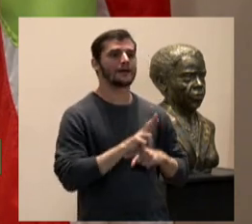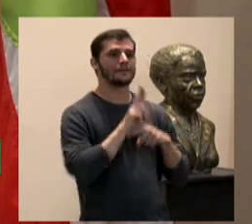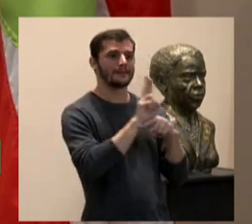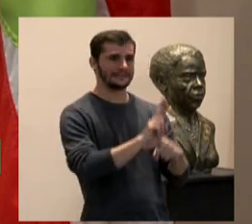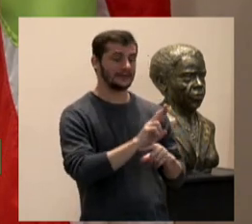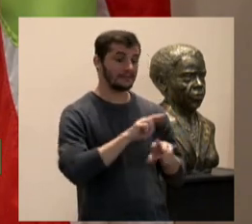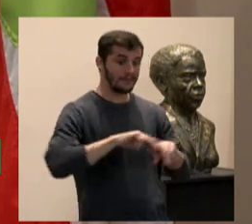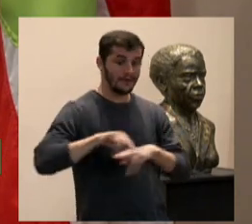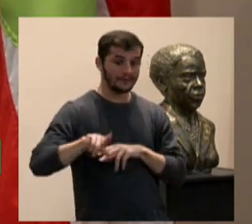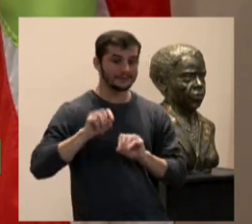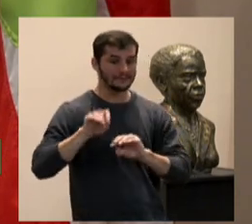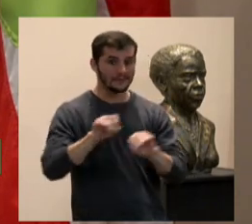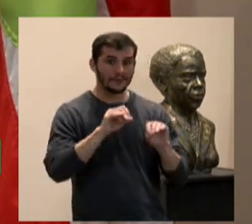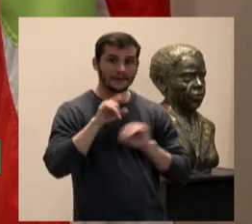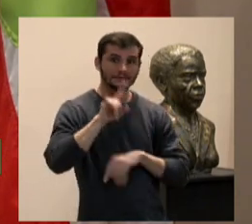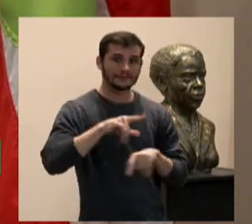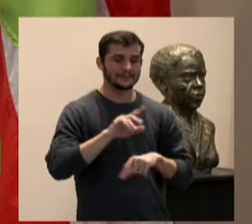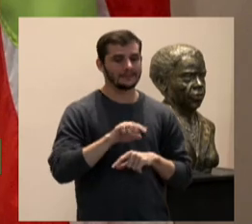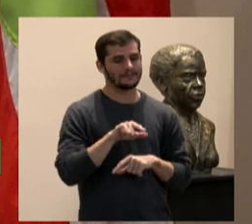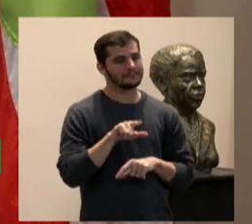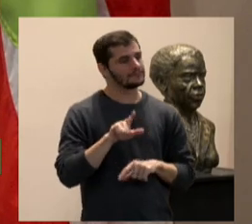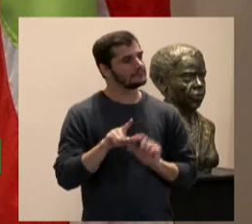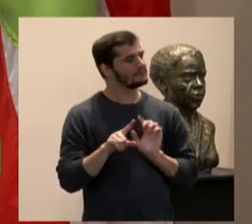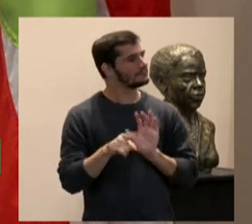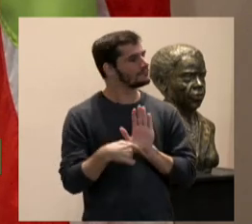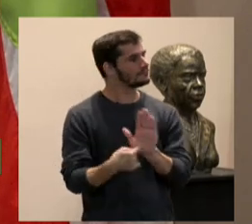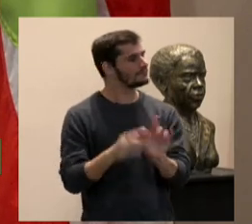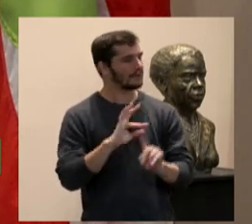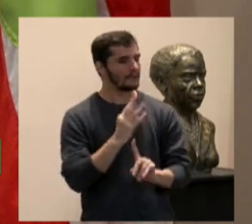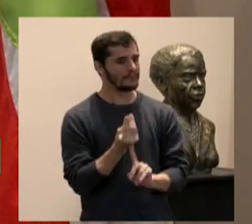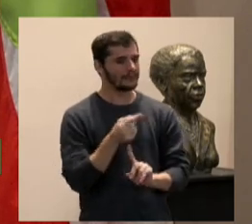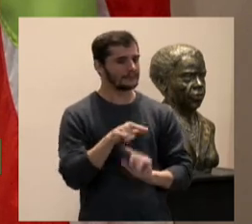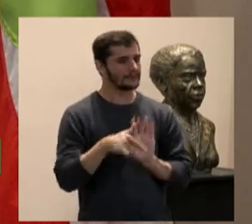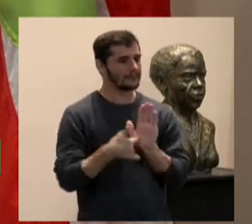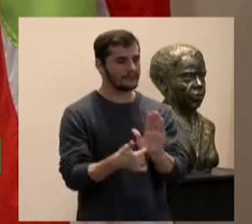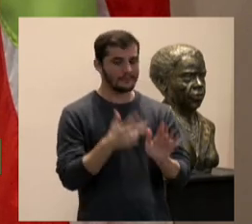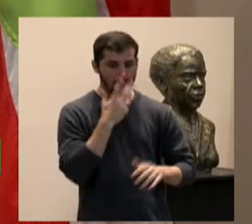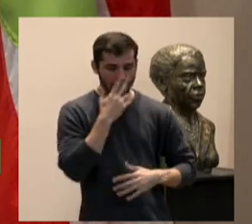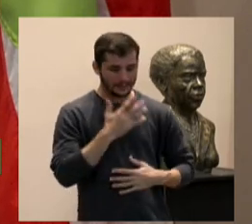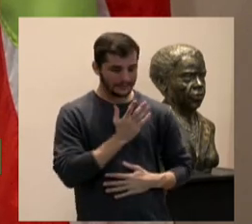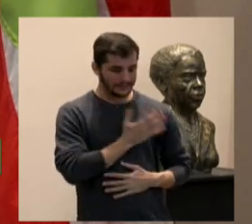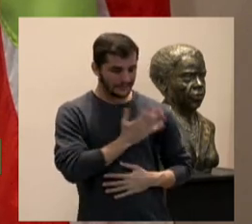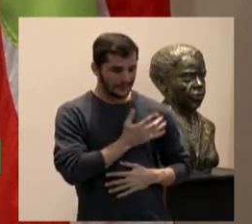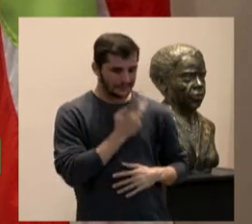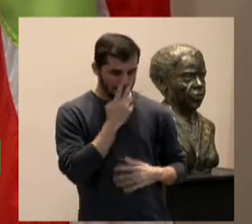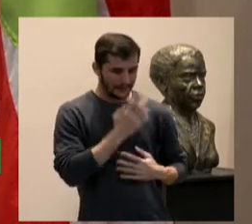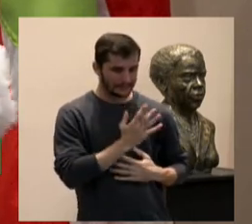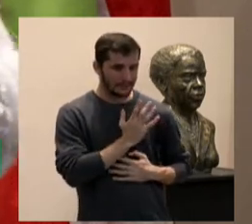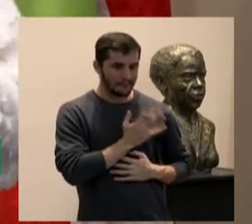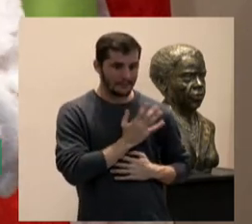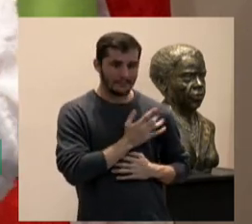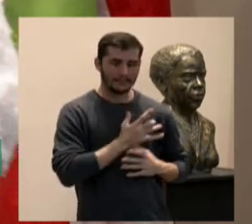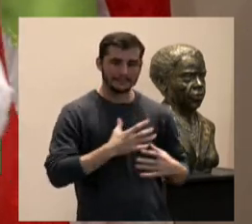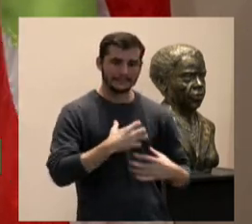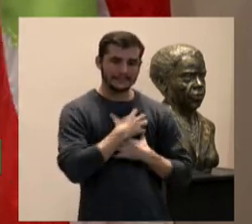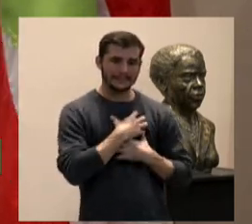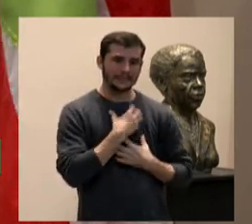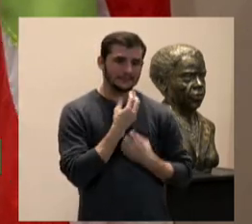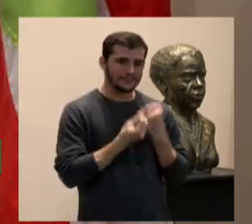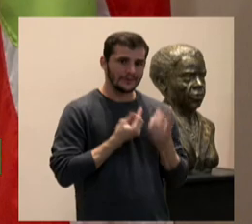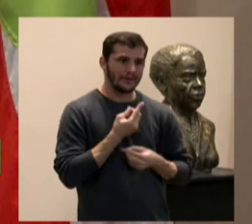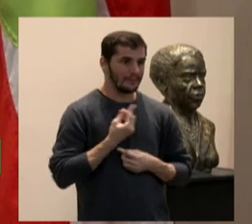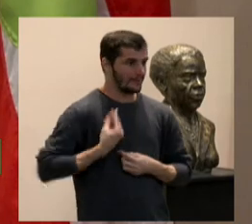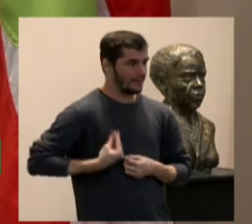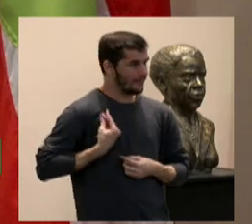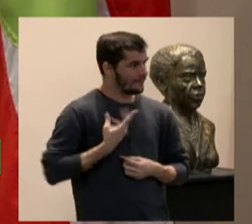educação foi essa apresentação. Eu não sei se foi a batida que deu no meu coração nesse final aqui, que bateu forte,